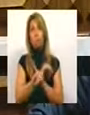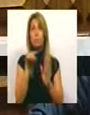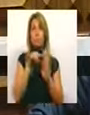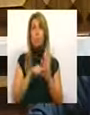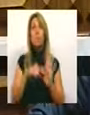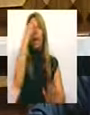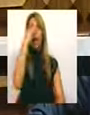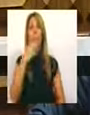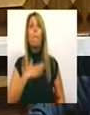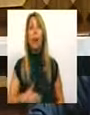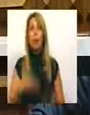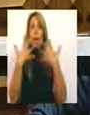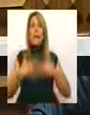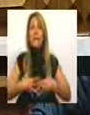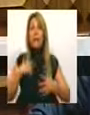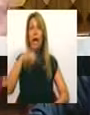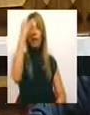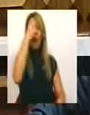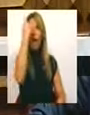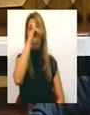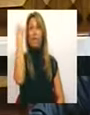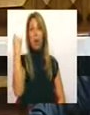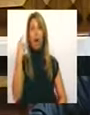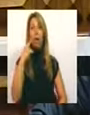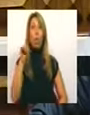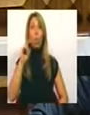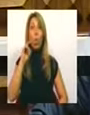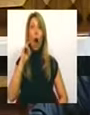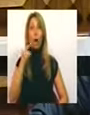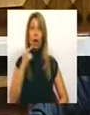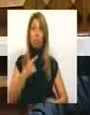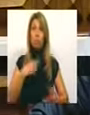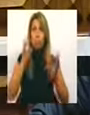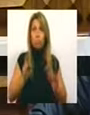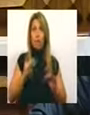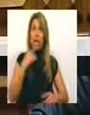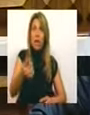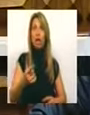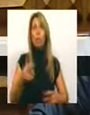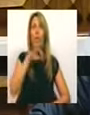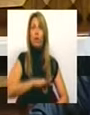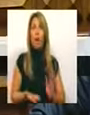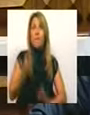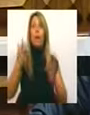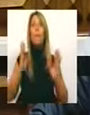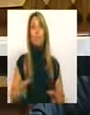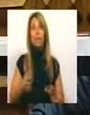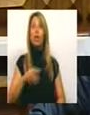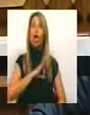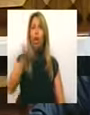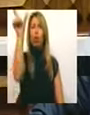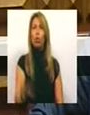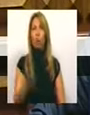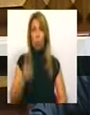Castelo Branco, o Sindicato dos Enfermeiros da Guarda reclama mais profissionais e os senhores, depois daquilo que aconteceu em 2017 e